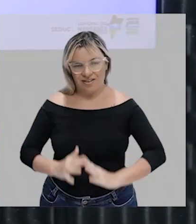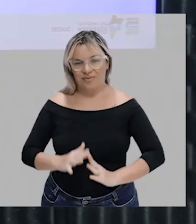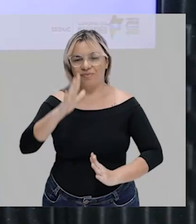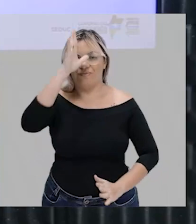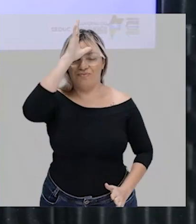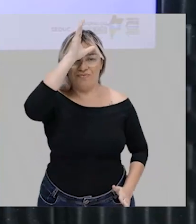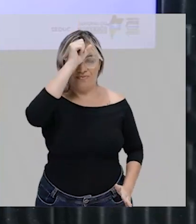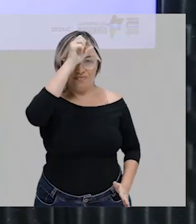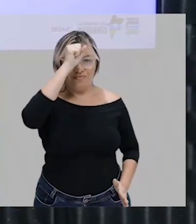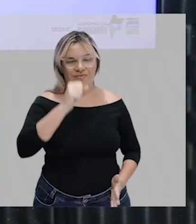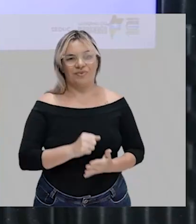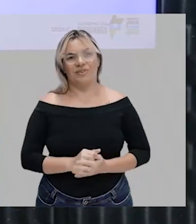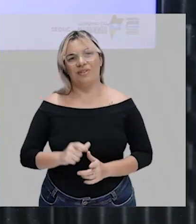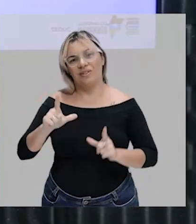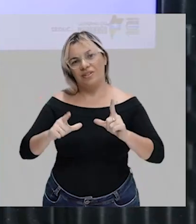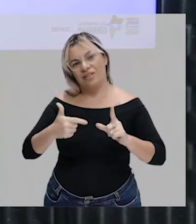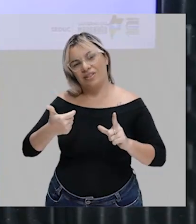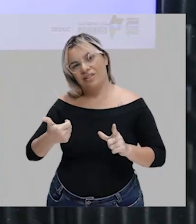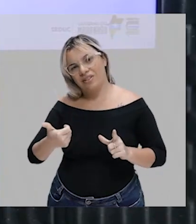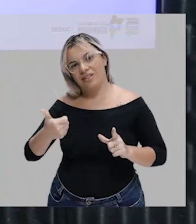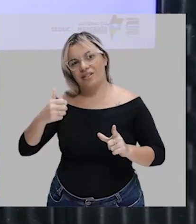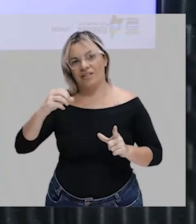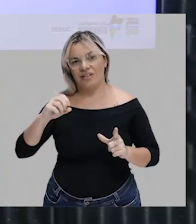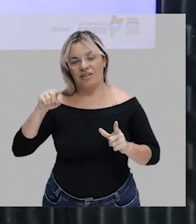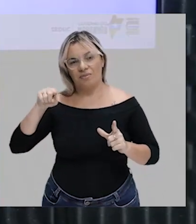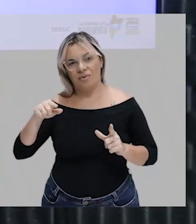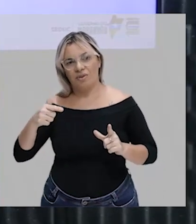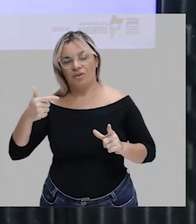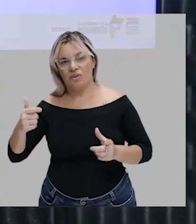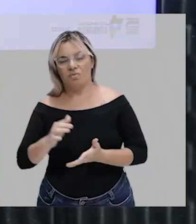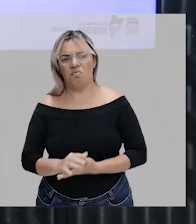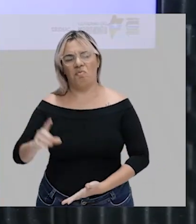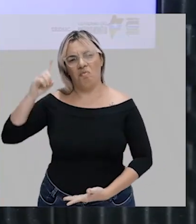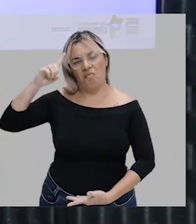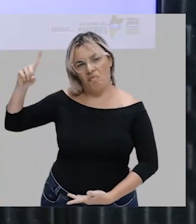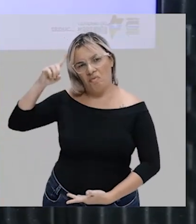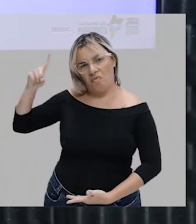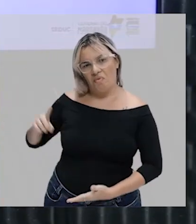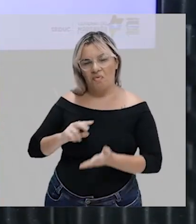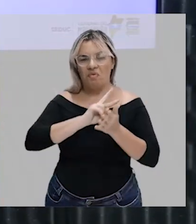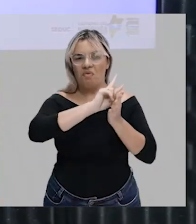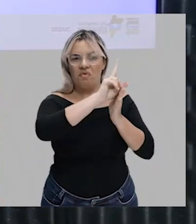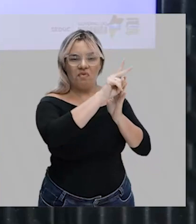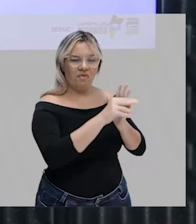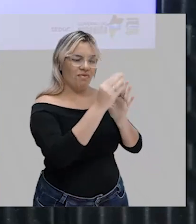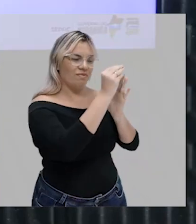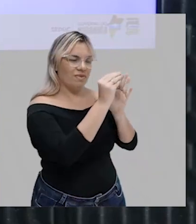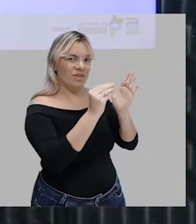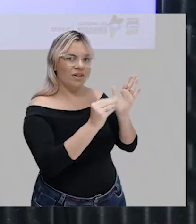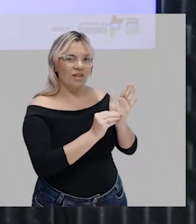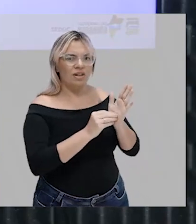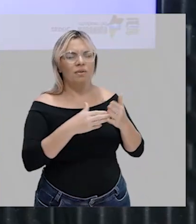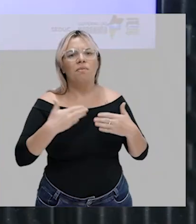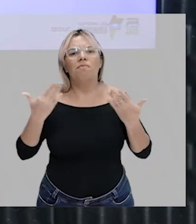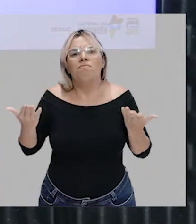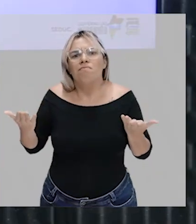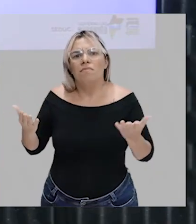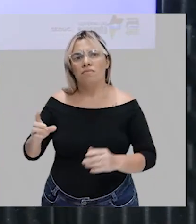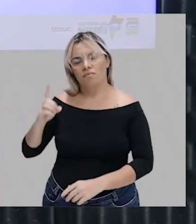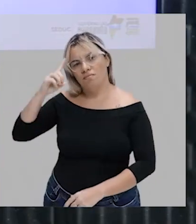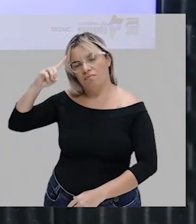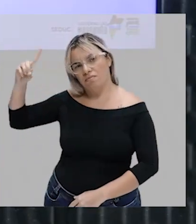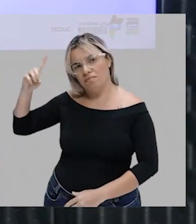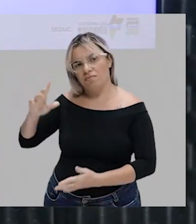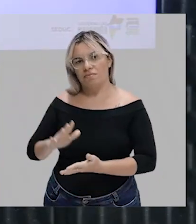Casa Aprendendo Canal 10.2. Todo dia, muita aula, muito conteúdo. E você quer saber que dia passa a aula de espanhol?